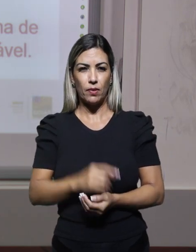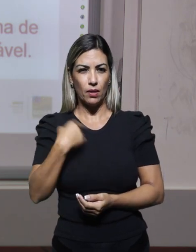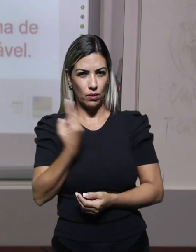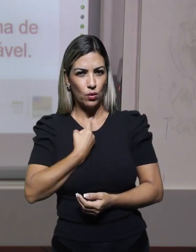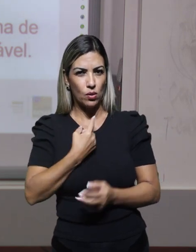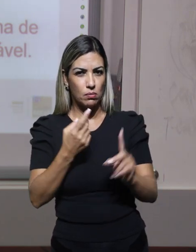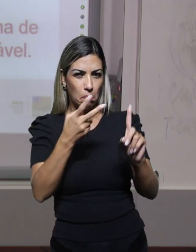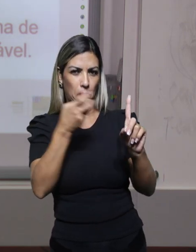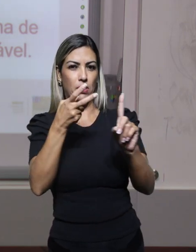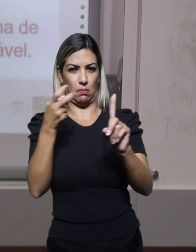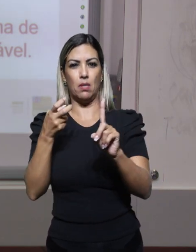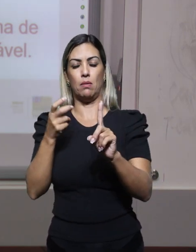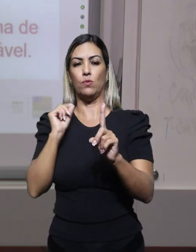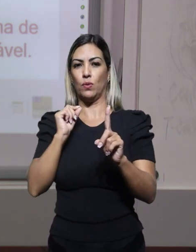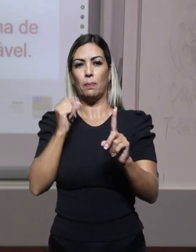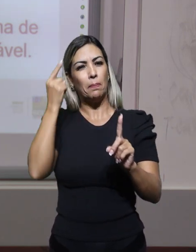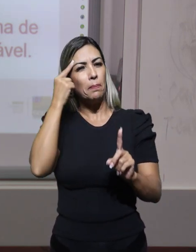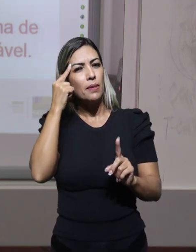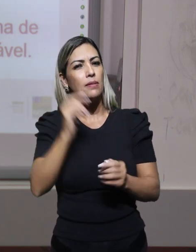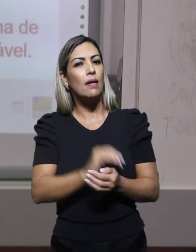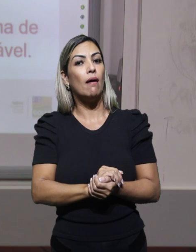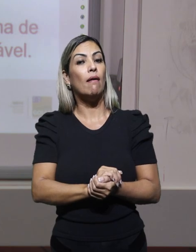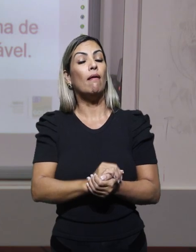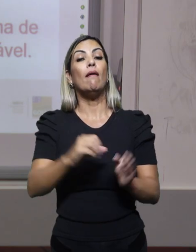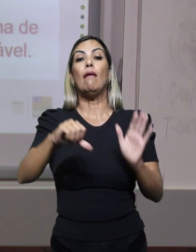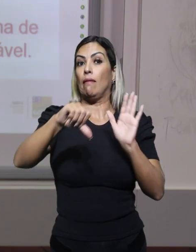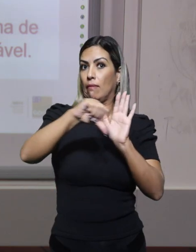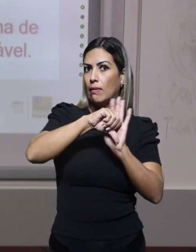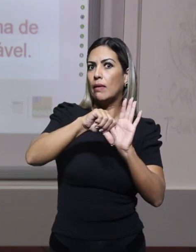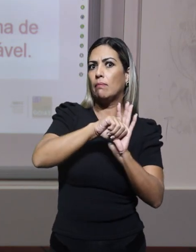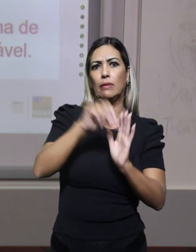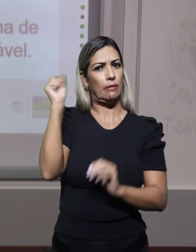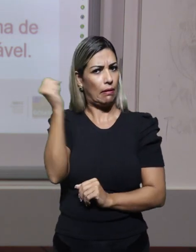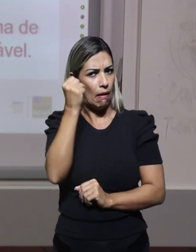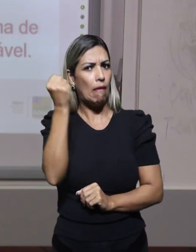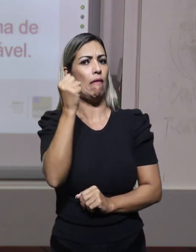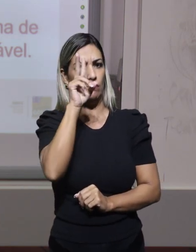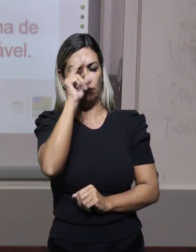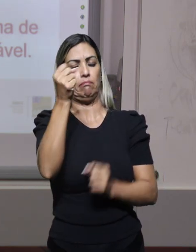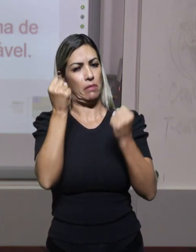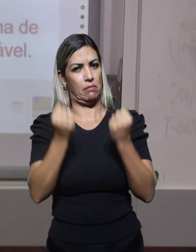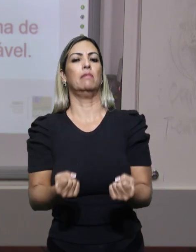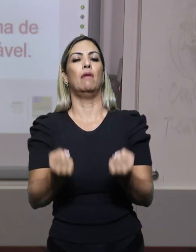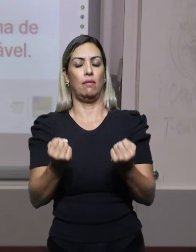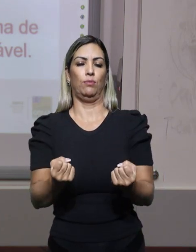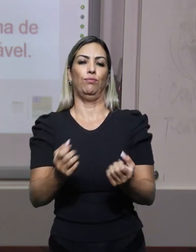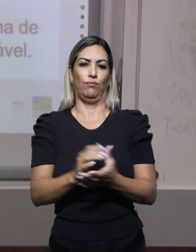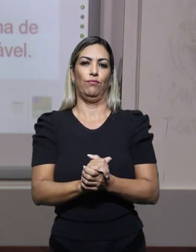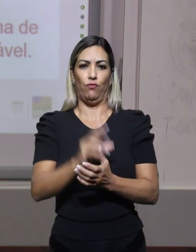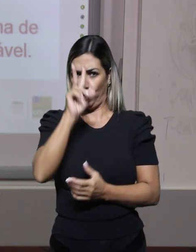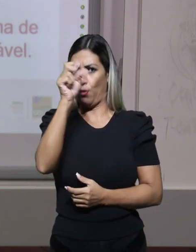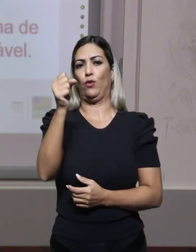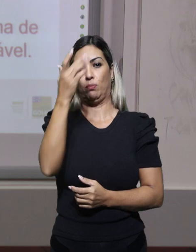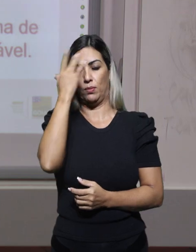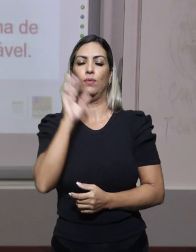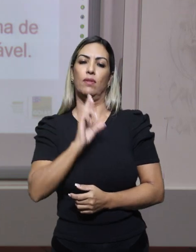está vendo sobre isso aqui, a gente tem que pensar que vão ser crimes mais graves, mais pesados que essa pessoa